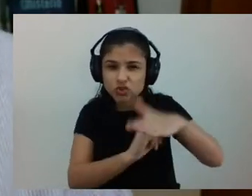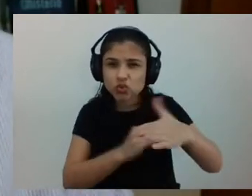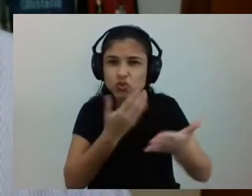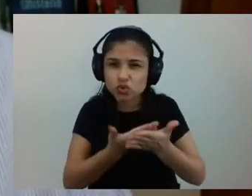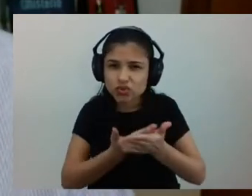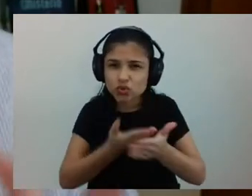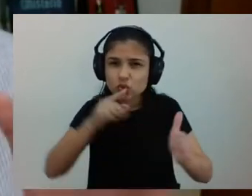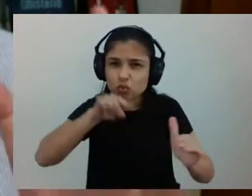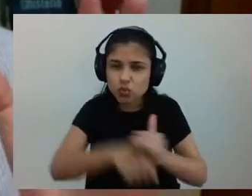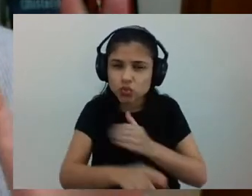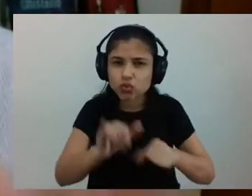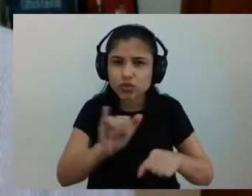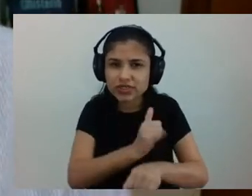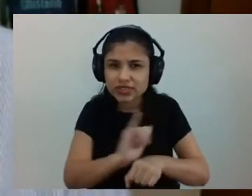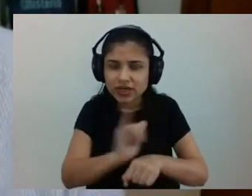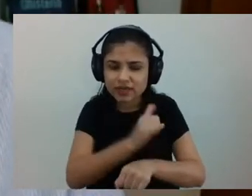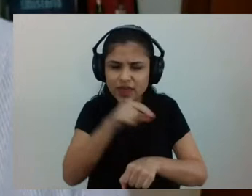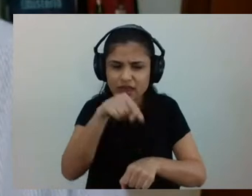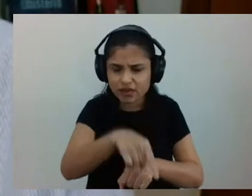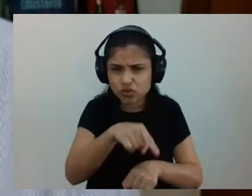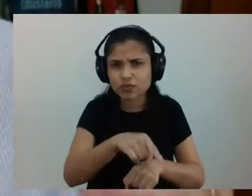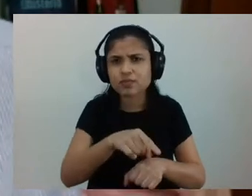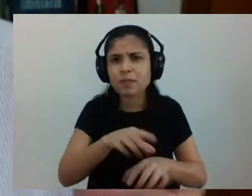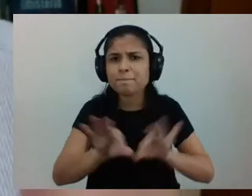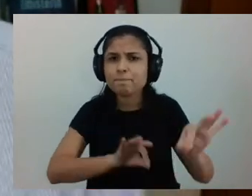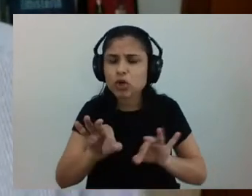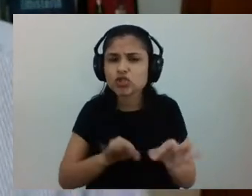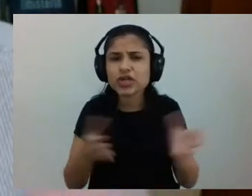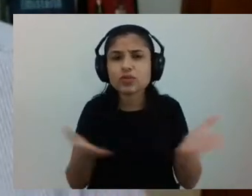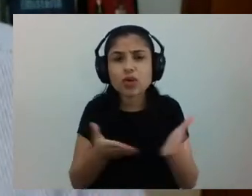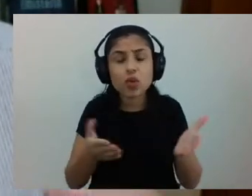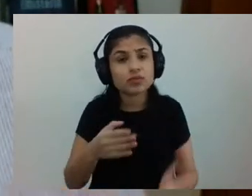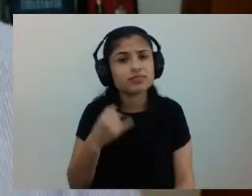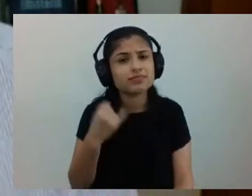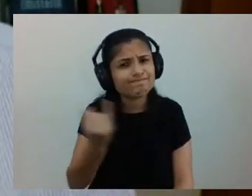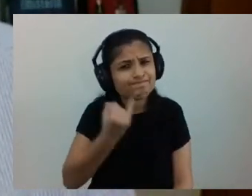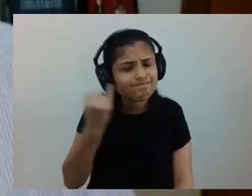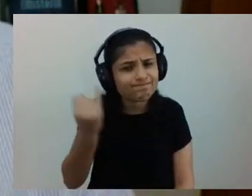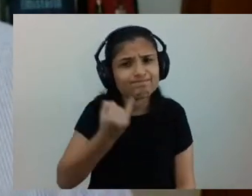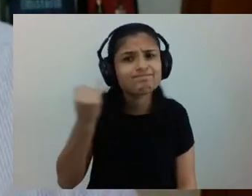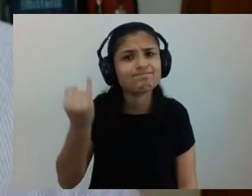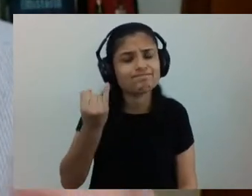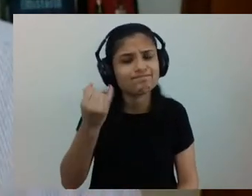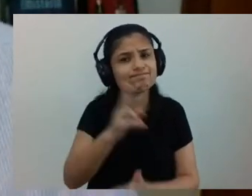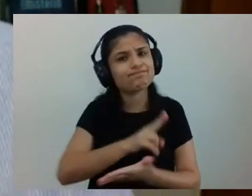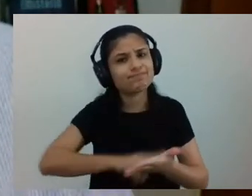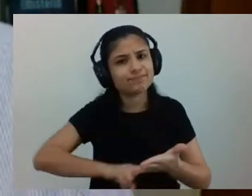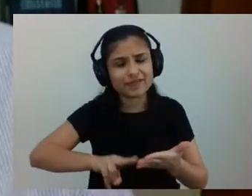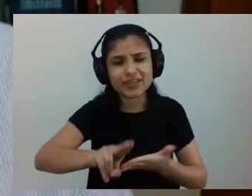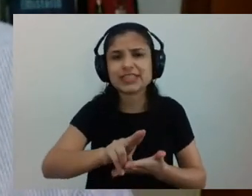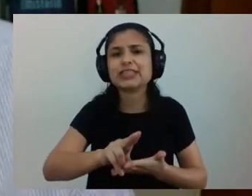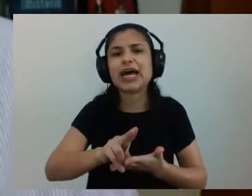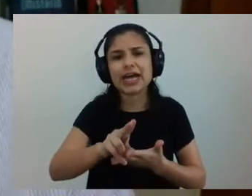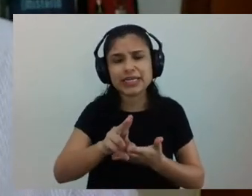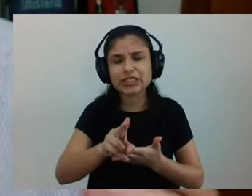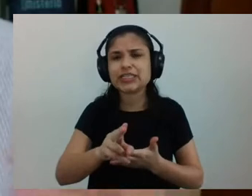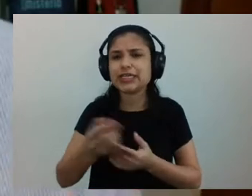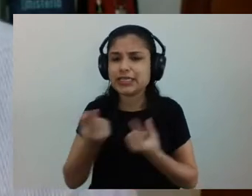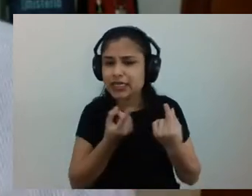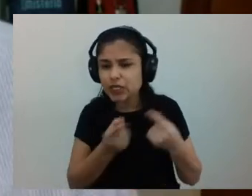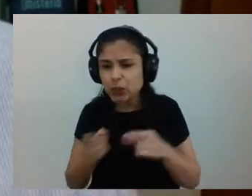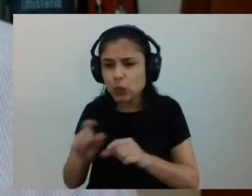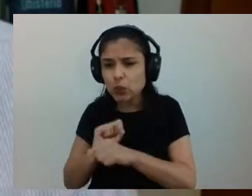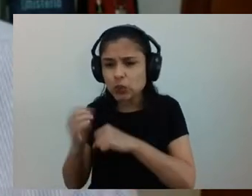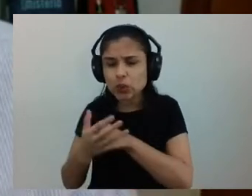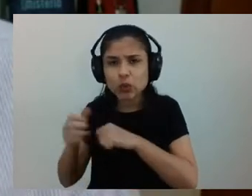um projeto que estaria, nesse momento, sendo de fundamental importância para a universidade, na crise do Covid, nessas